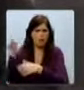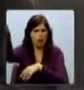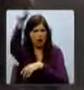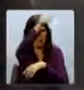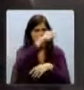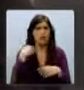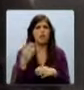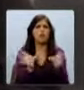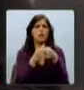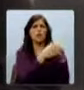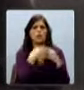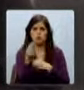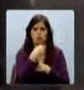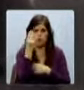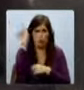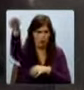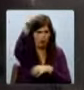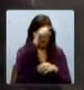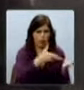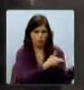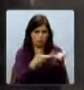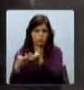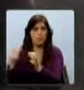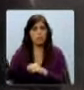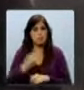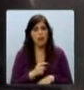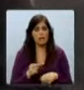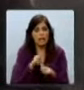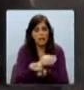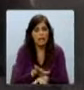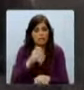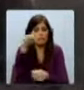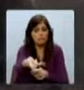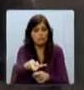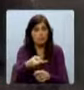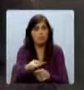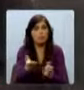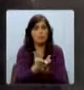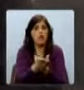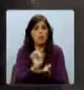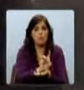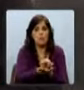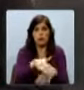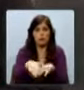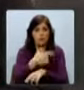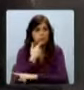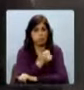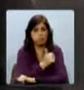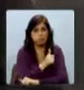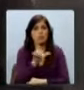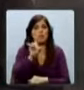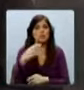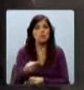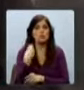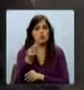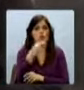de jovens. A verdade é que esta situação obriga crianças a ficarem confinadas na escola primária sem poderem sair, o mesmo se passando com jovens